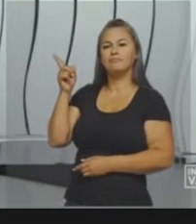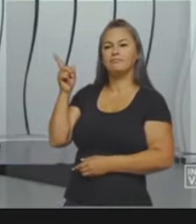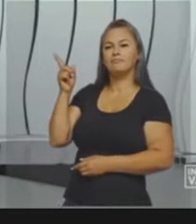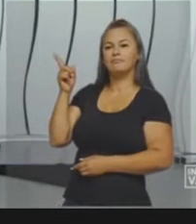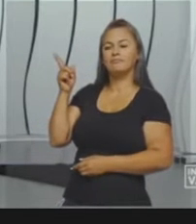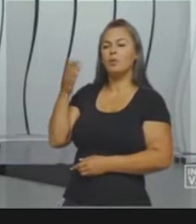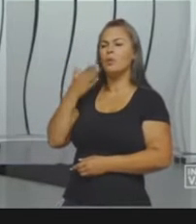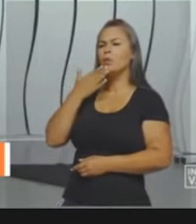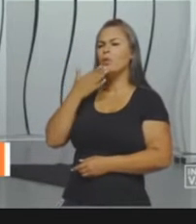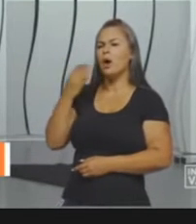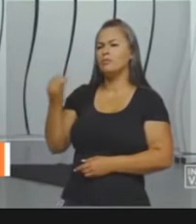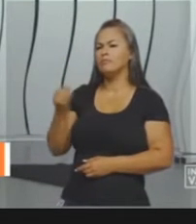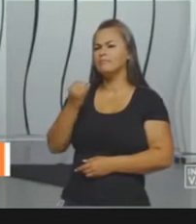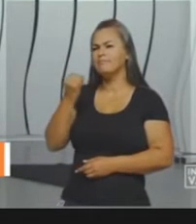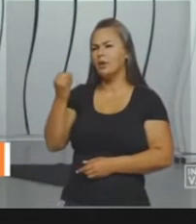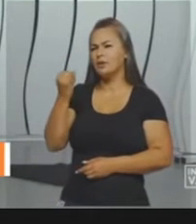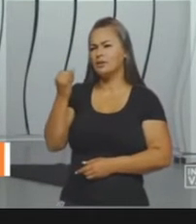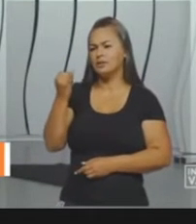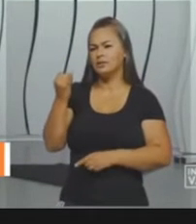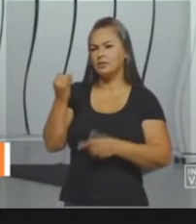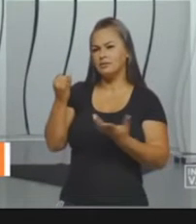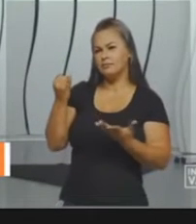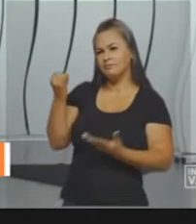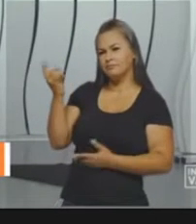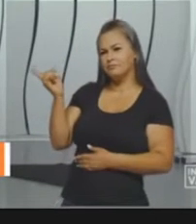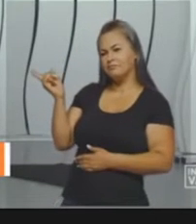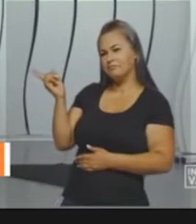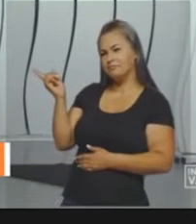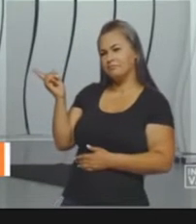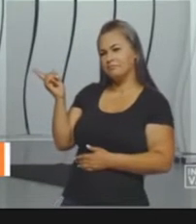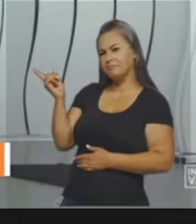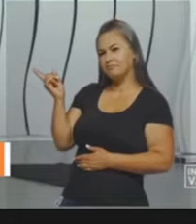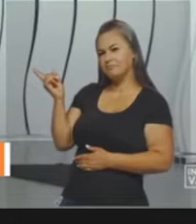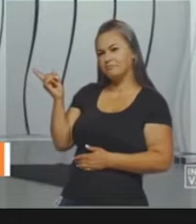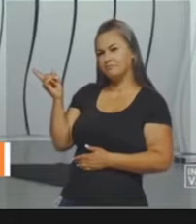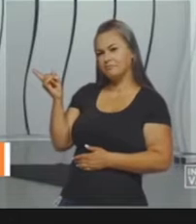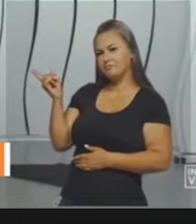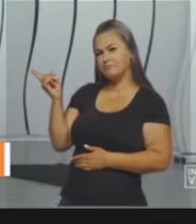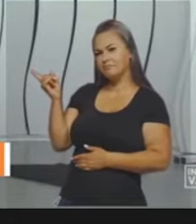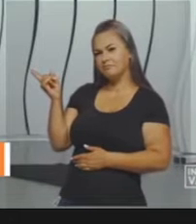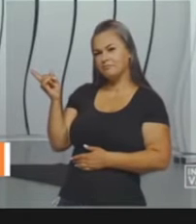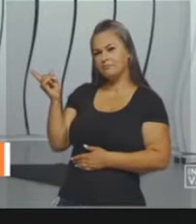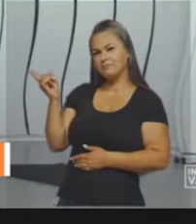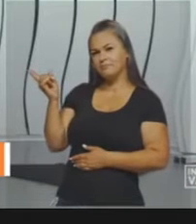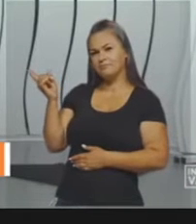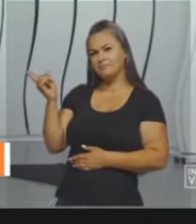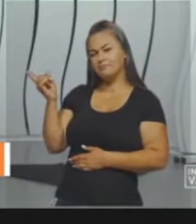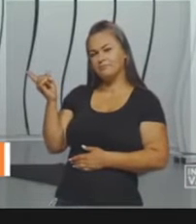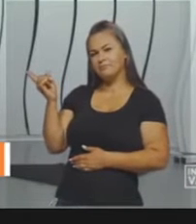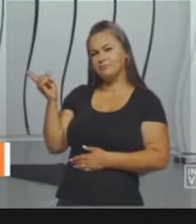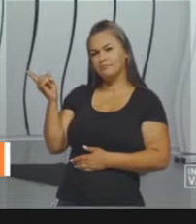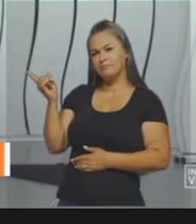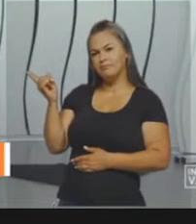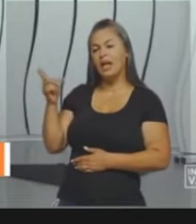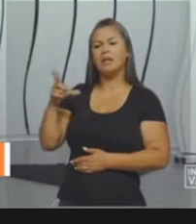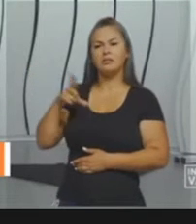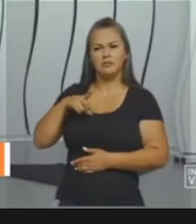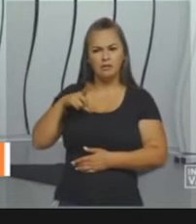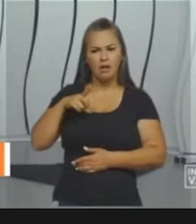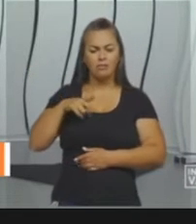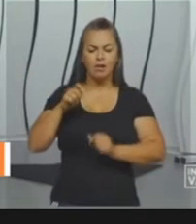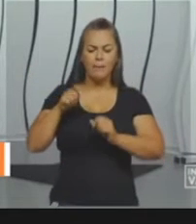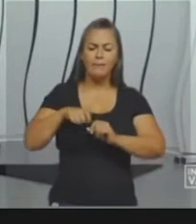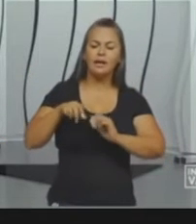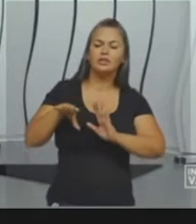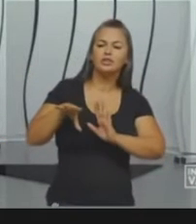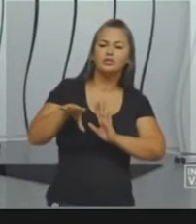aqueles pequenos animais importantíssimos aí na alimentação de animais marinhos. Alguns podem causar doenças,